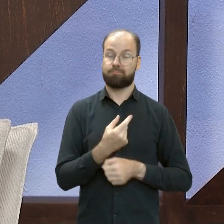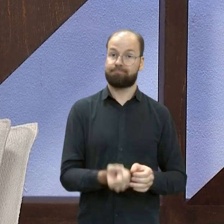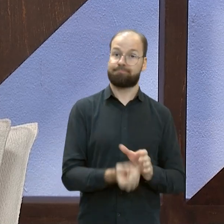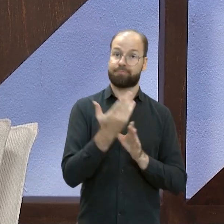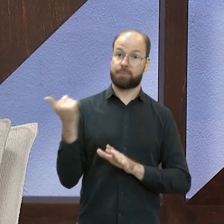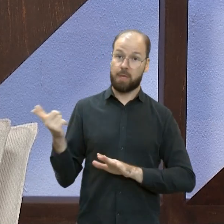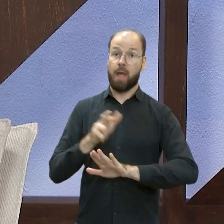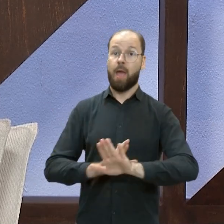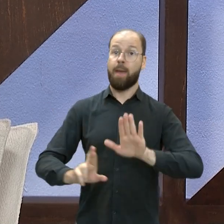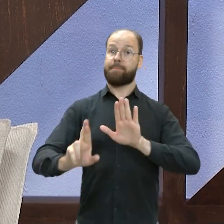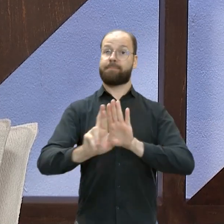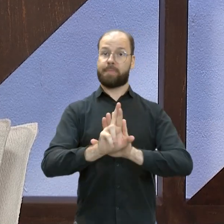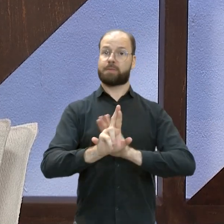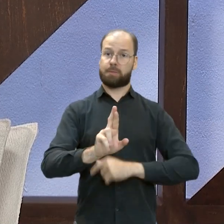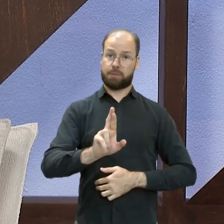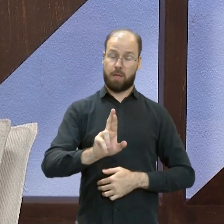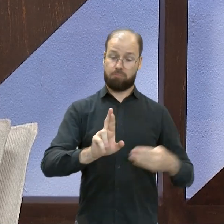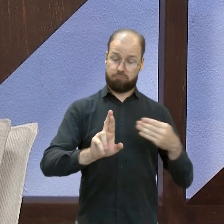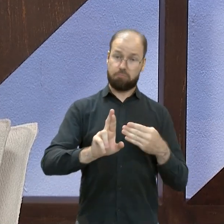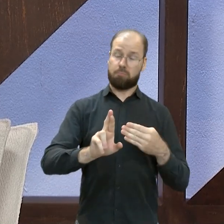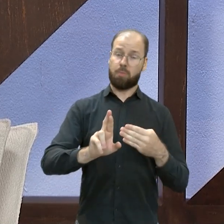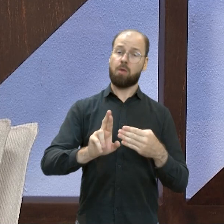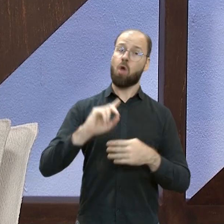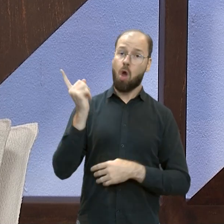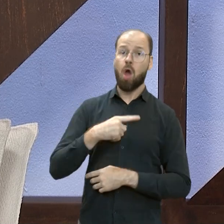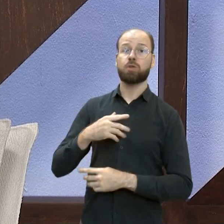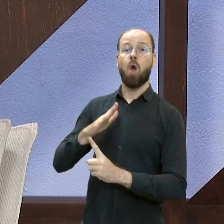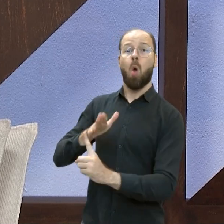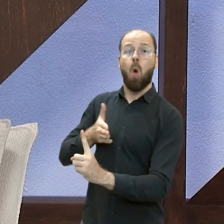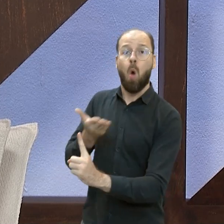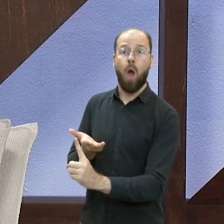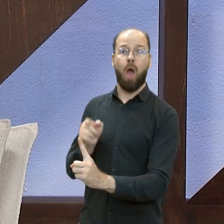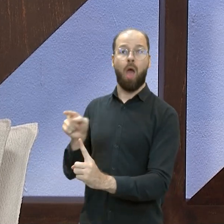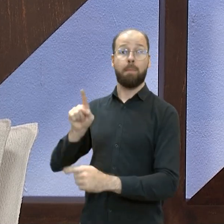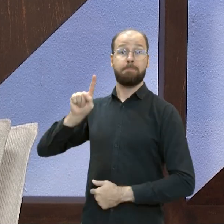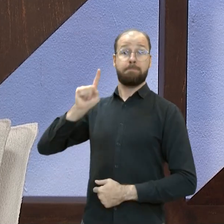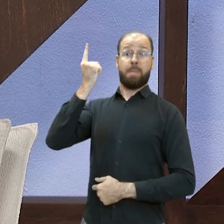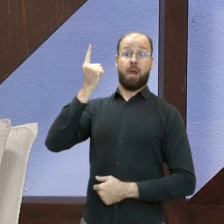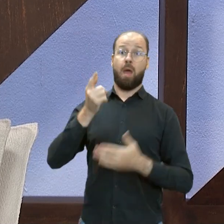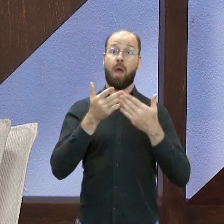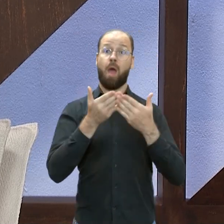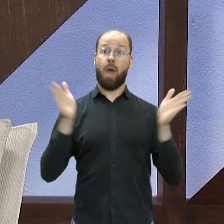como a Natália disse, né, honrar essa abertura de caminhos, né, que ela